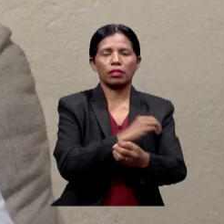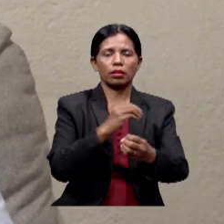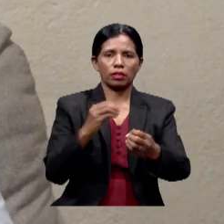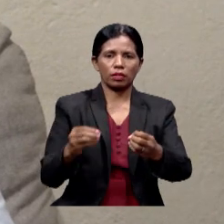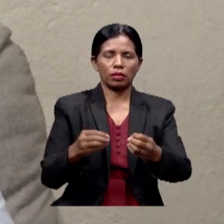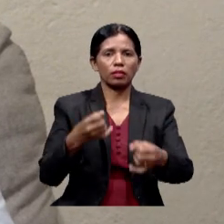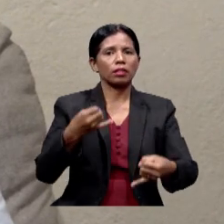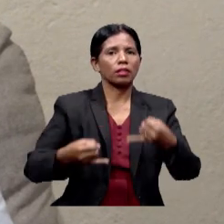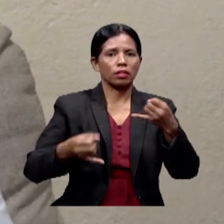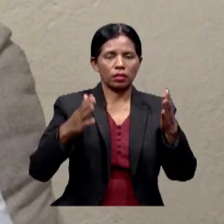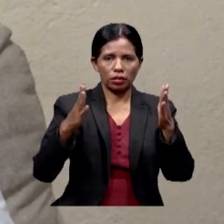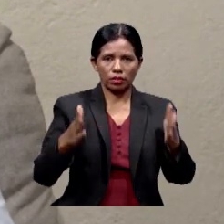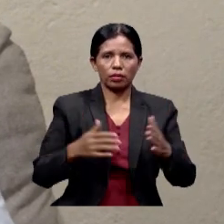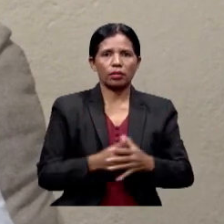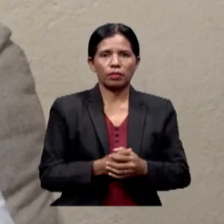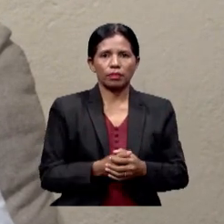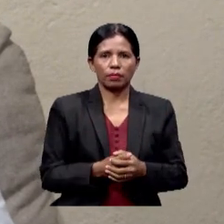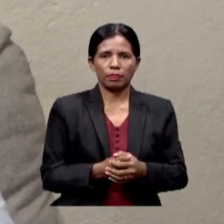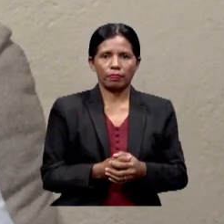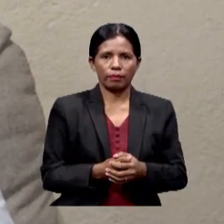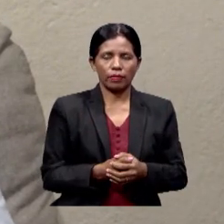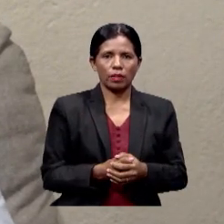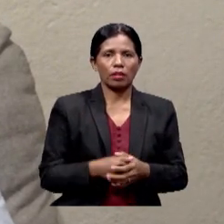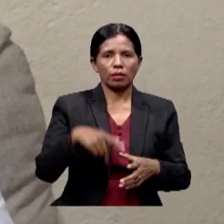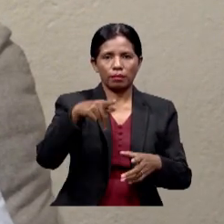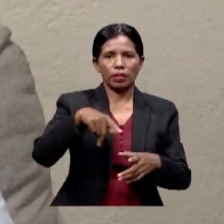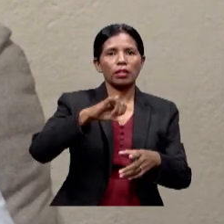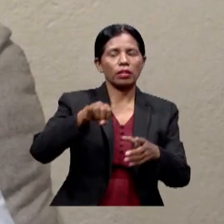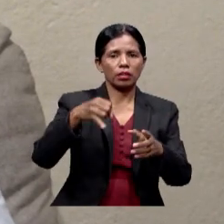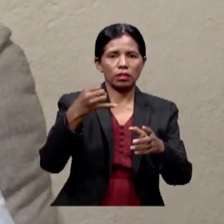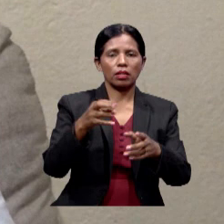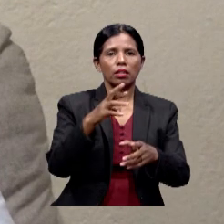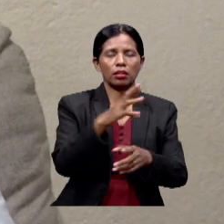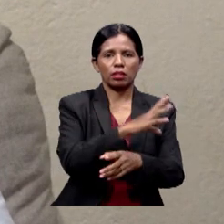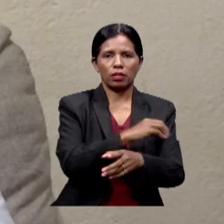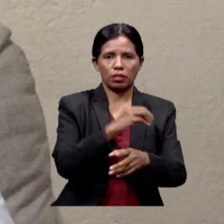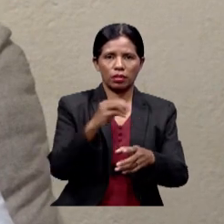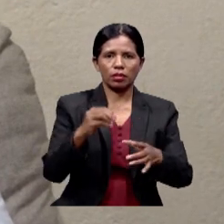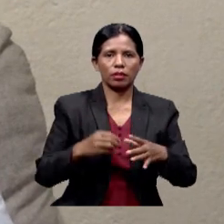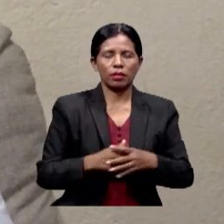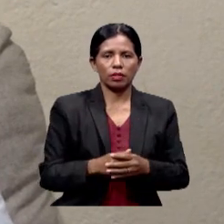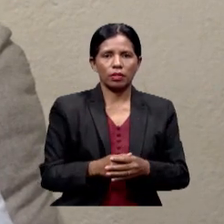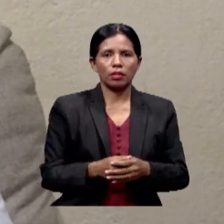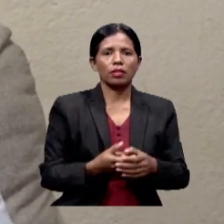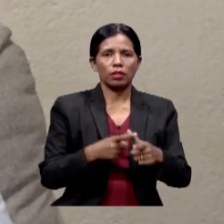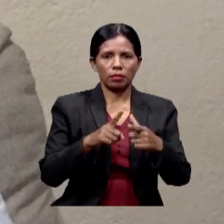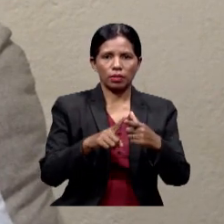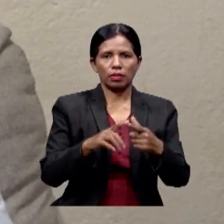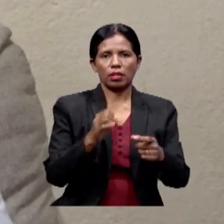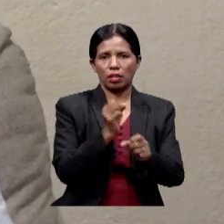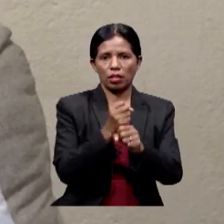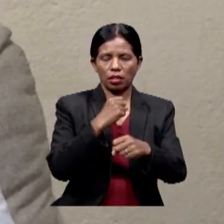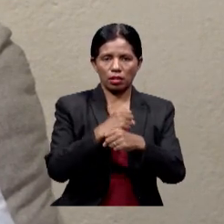nessa titular ação penal, procurador da República. E não temos a medida de